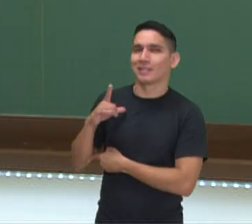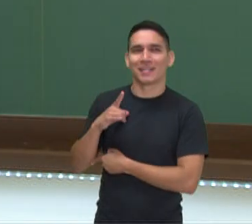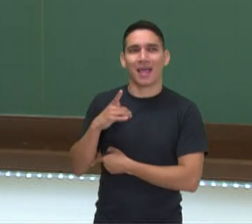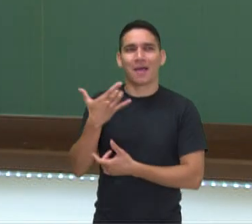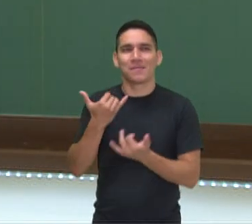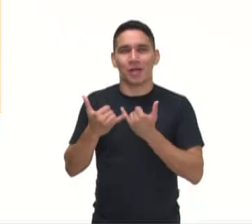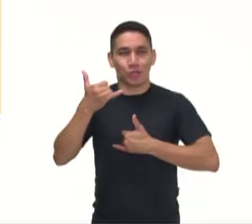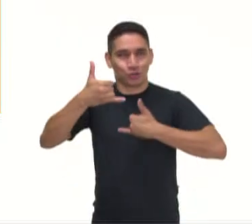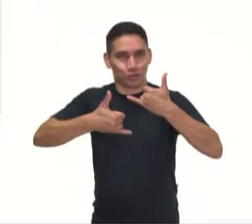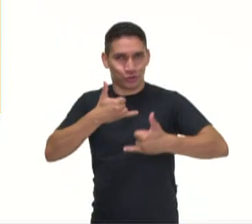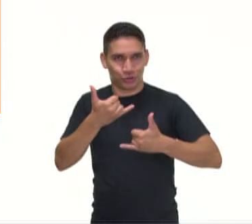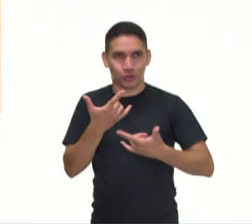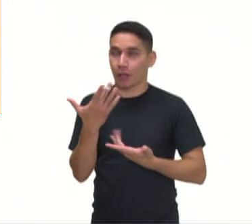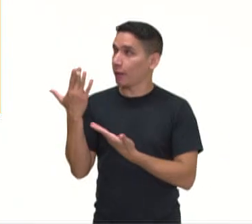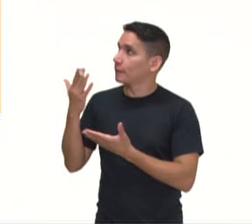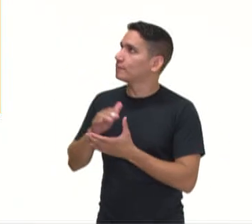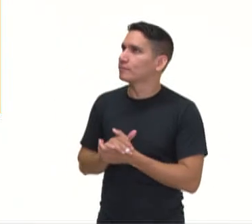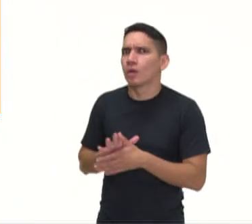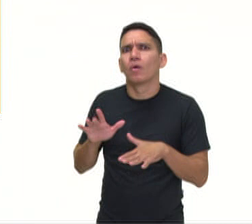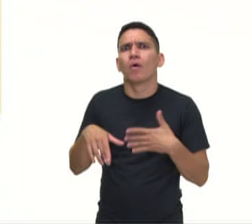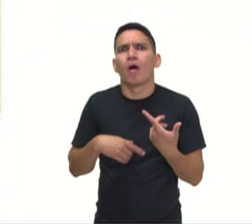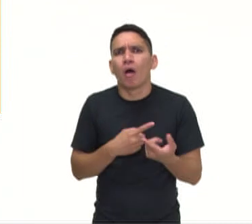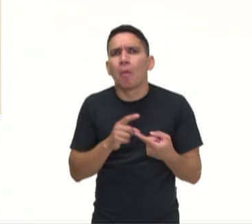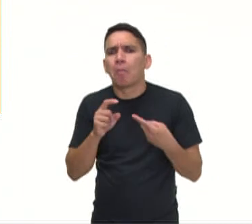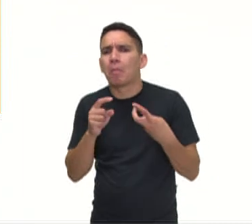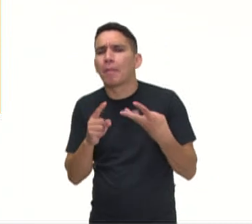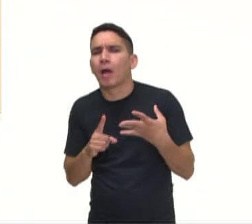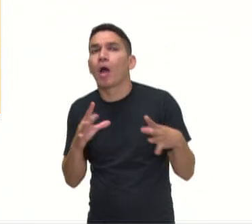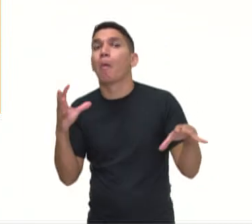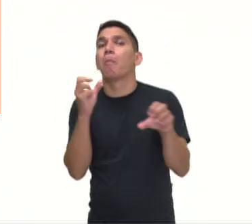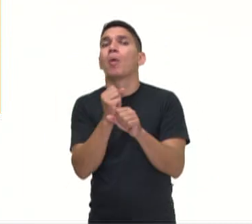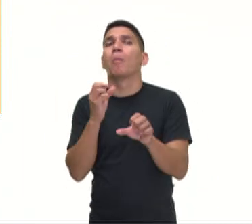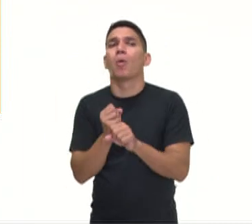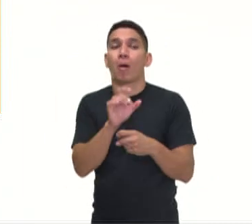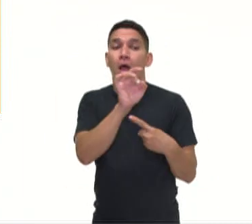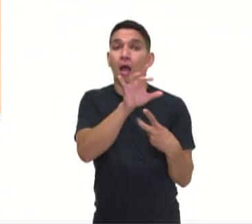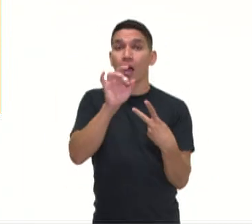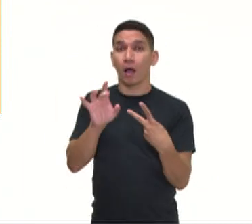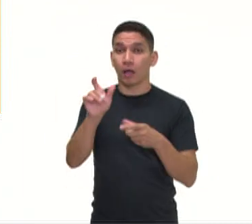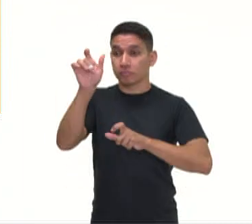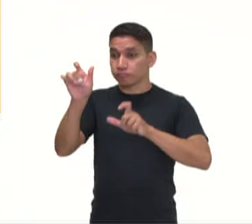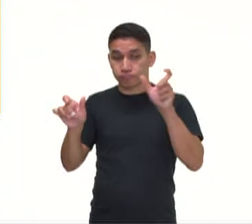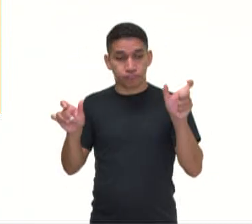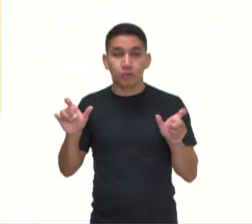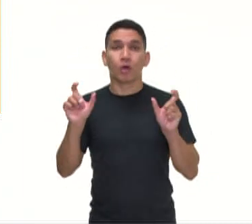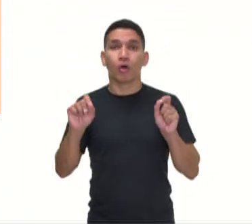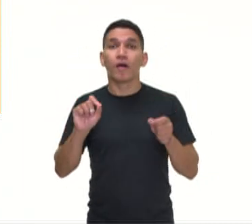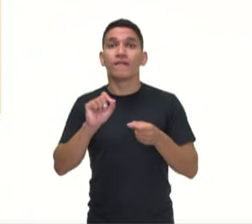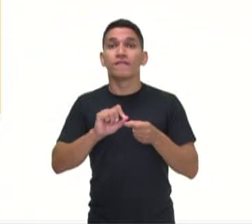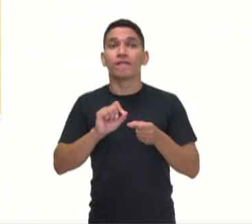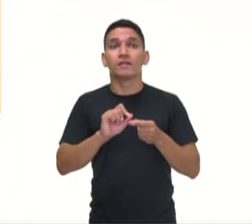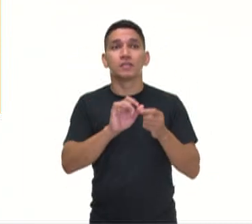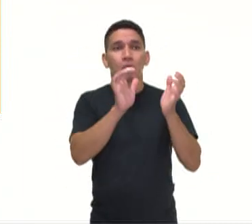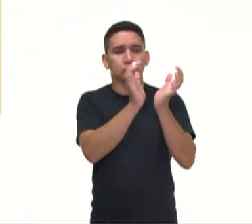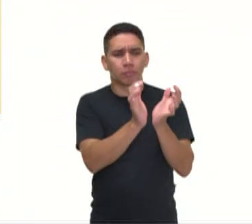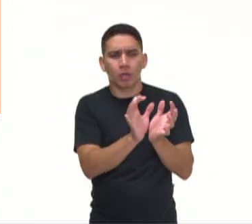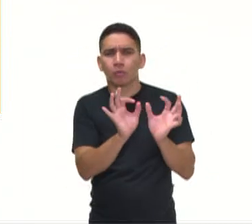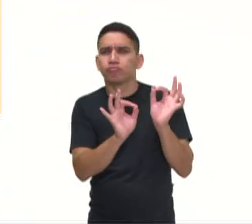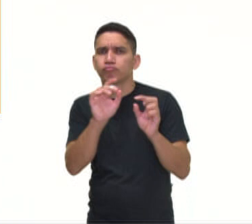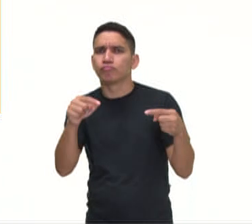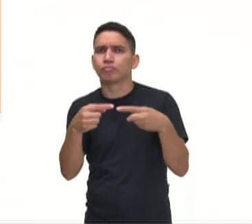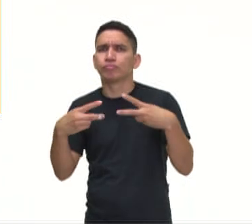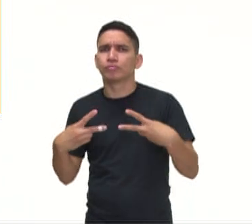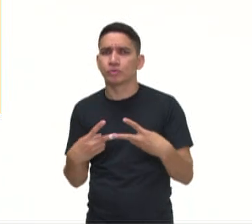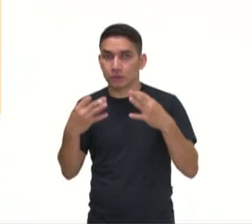jogo. Determine o total de pontos de cada jogador fazendo a classificação